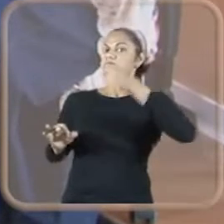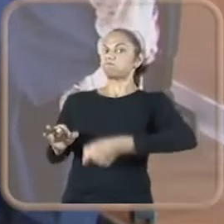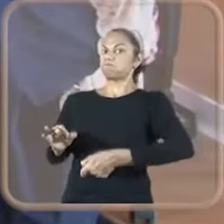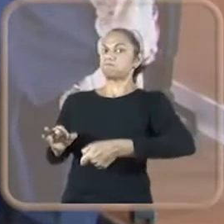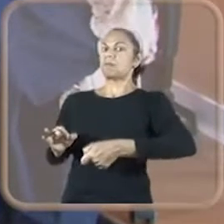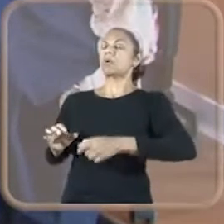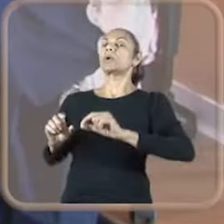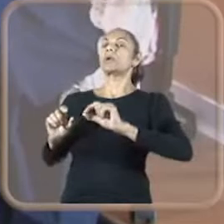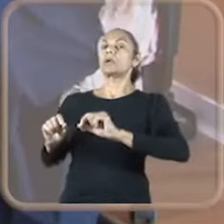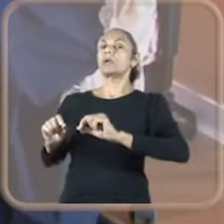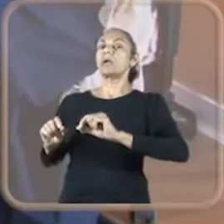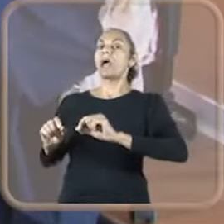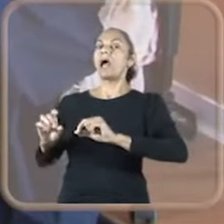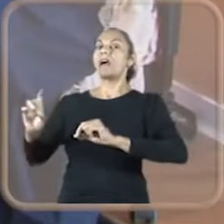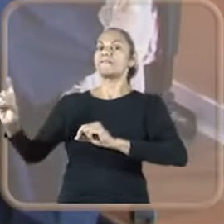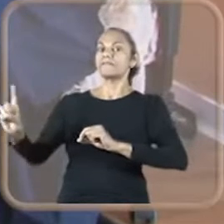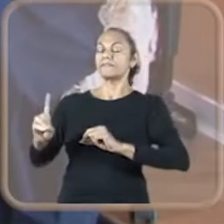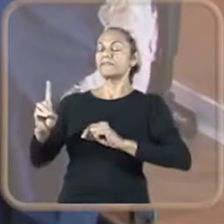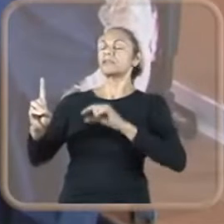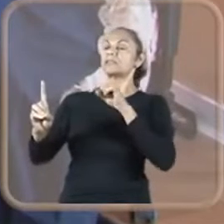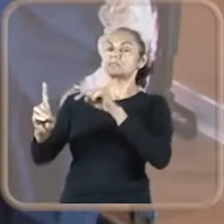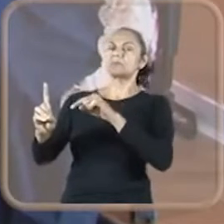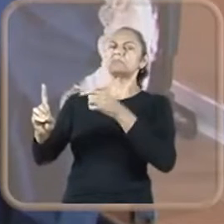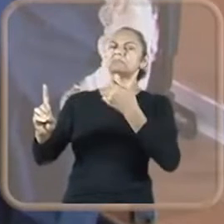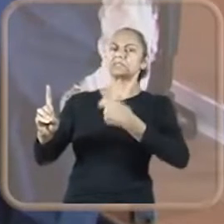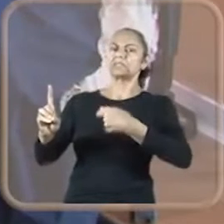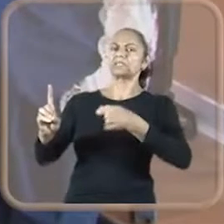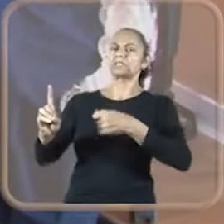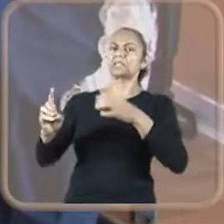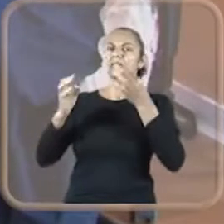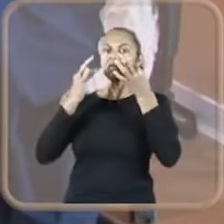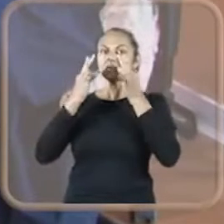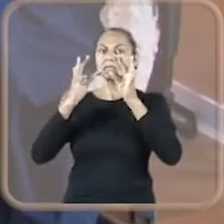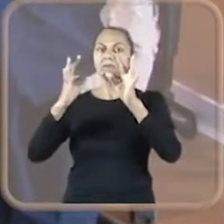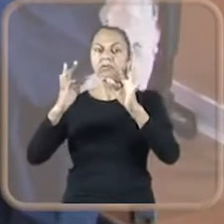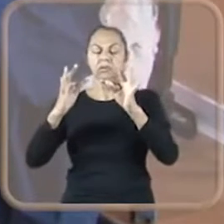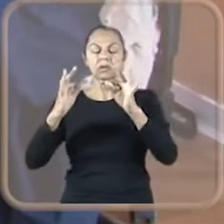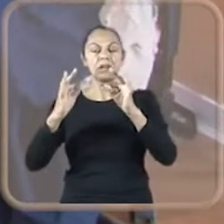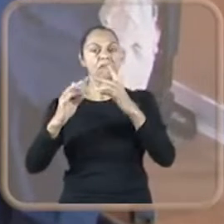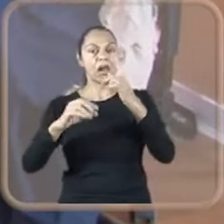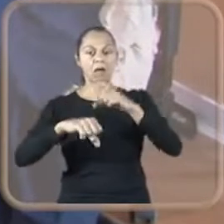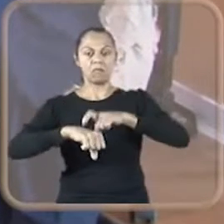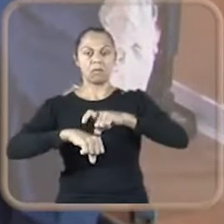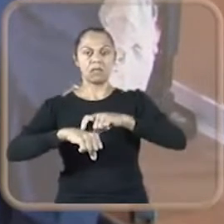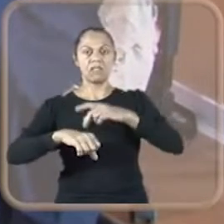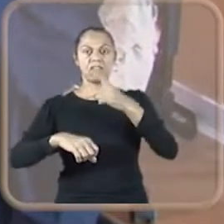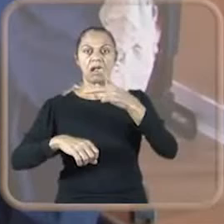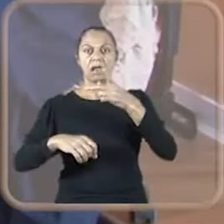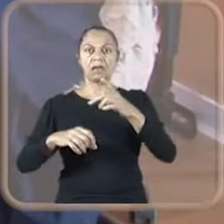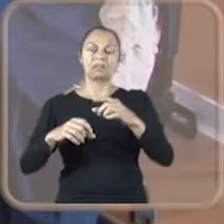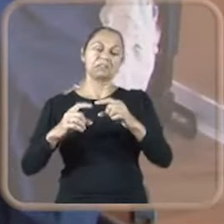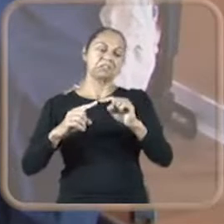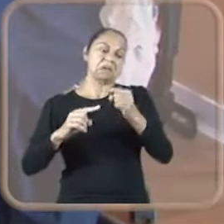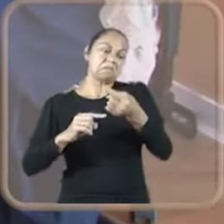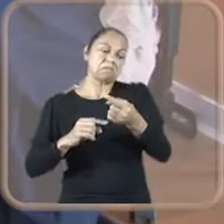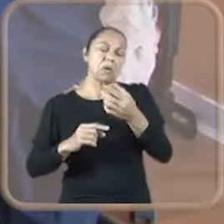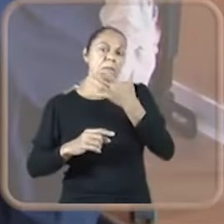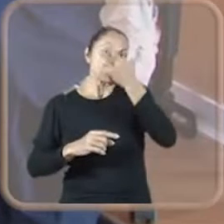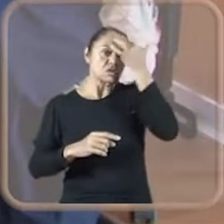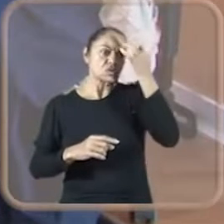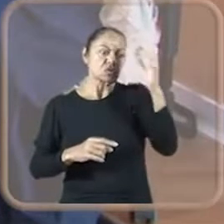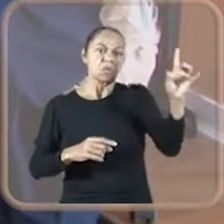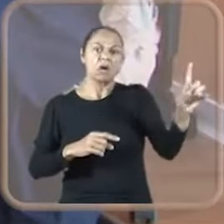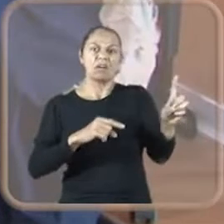função, a vítima é ouvida como uma testemunha, né? Ela é ouvida só naquele momento, e a palavra que se dá ao réu, que tem